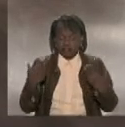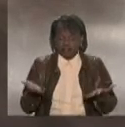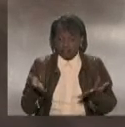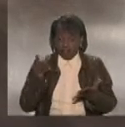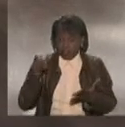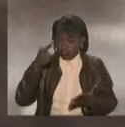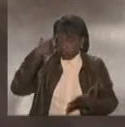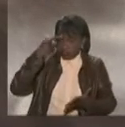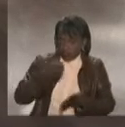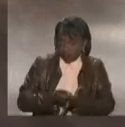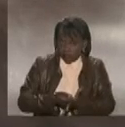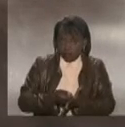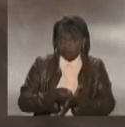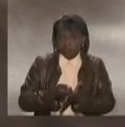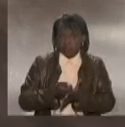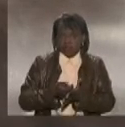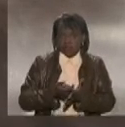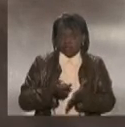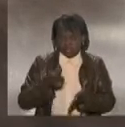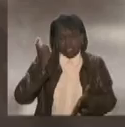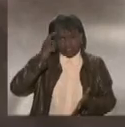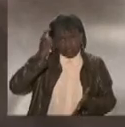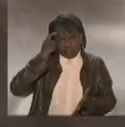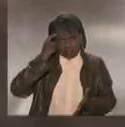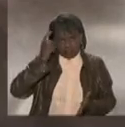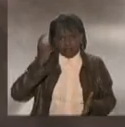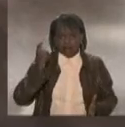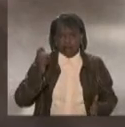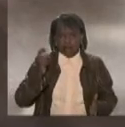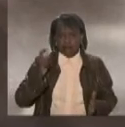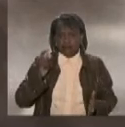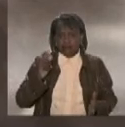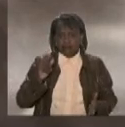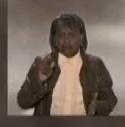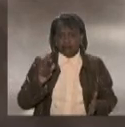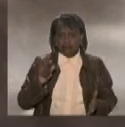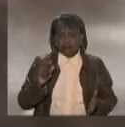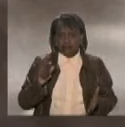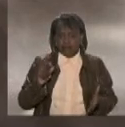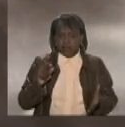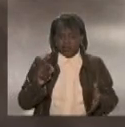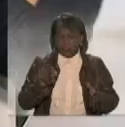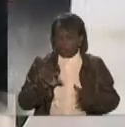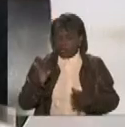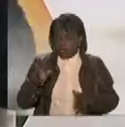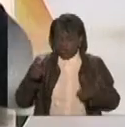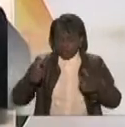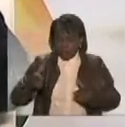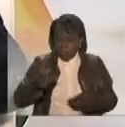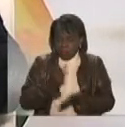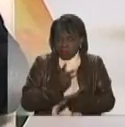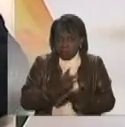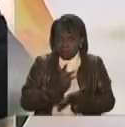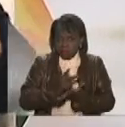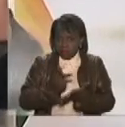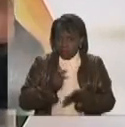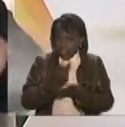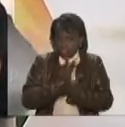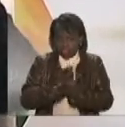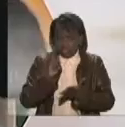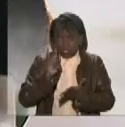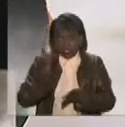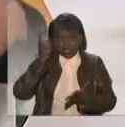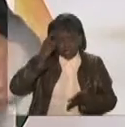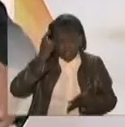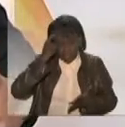Então, se ela decide, já com consciência, já sabendo, não nesse lugar equivocado, e